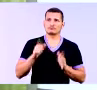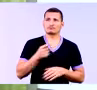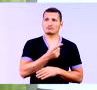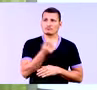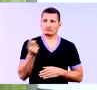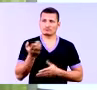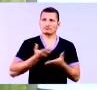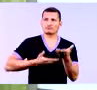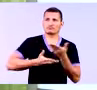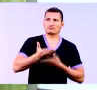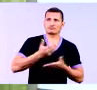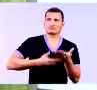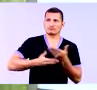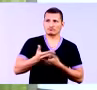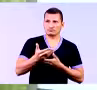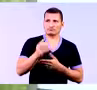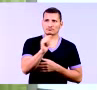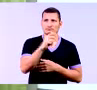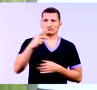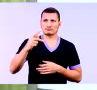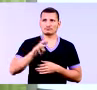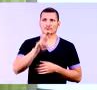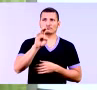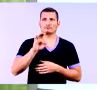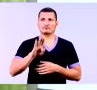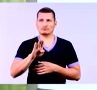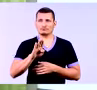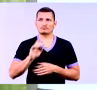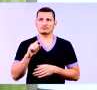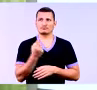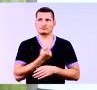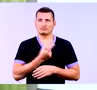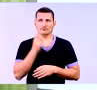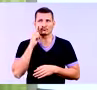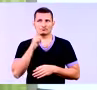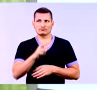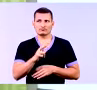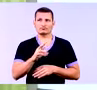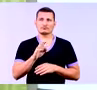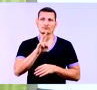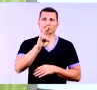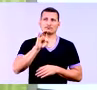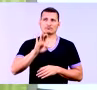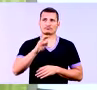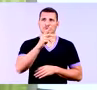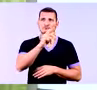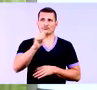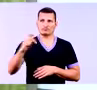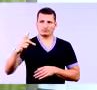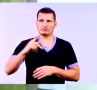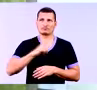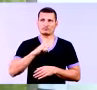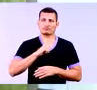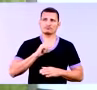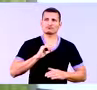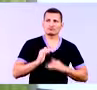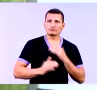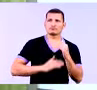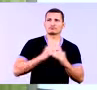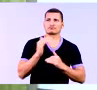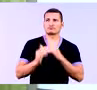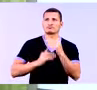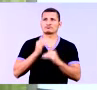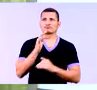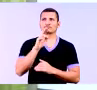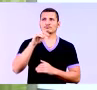a interatividade de uma aplicação web. Nós observamos que uma aplicação web ela passa por todo um processo